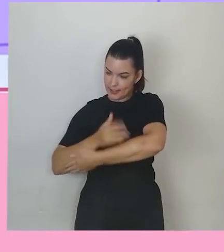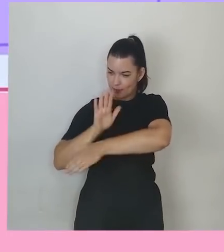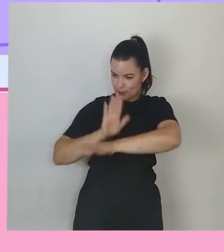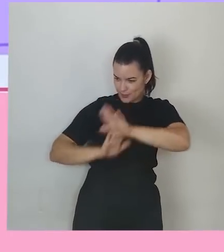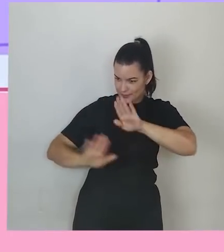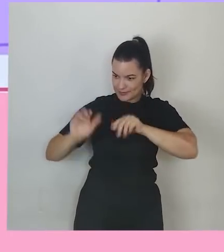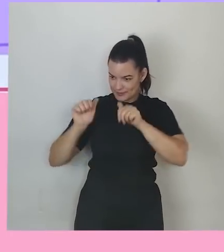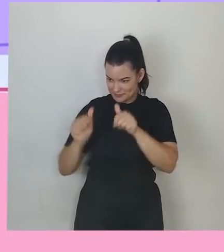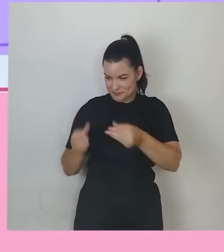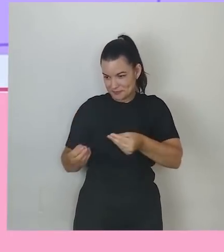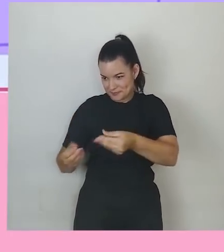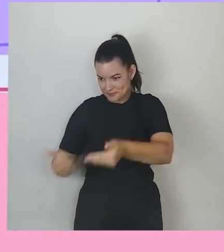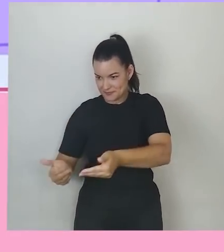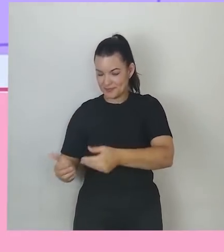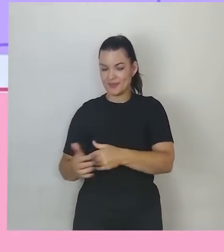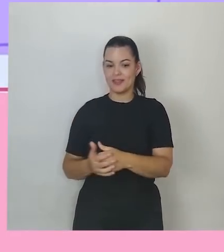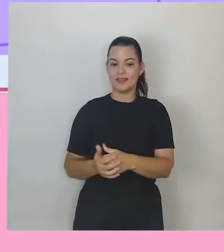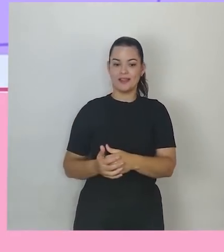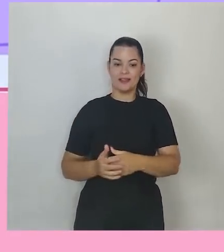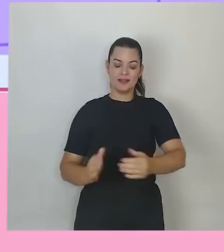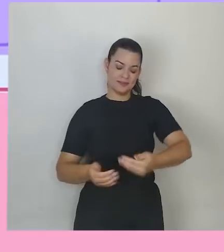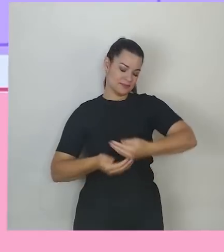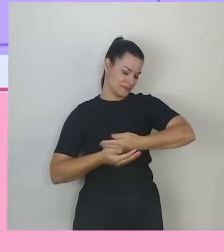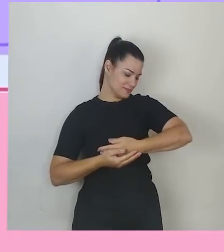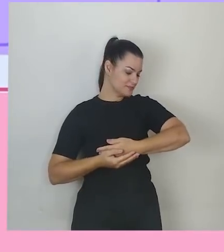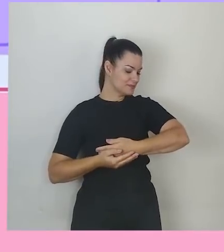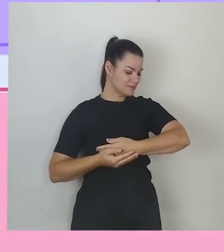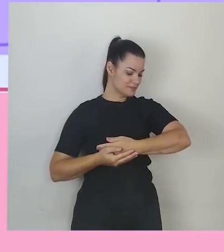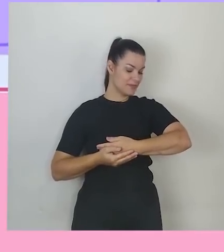Com cuidado.